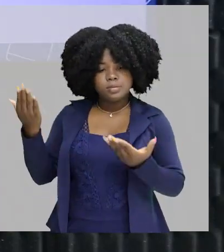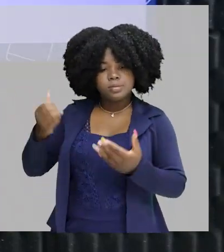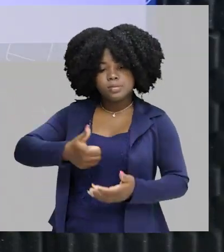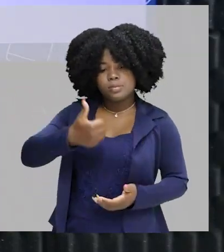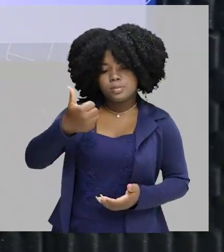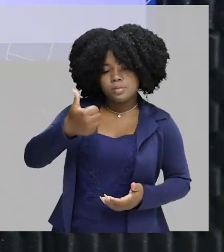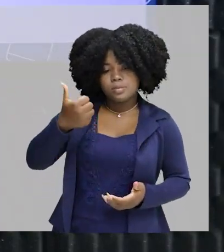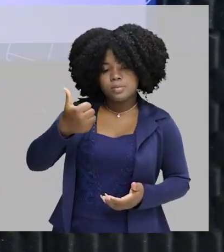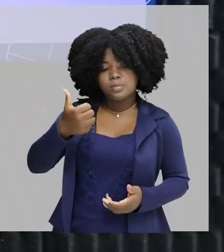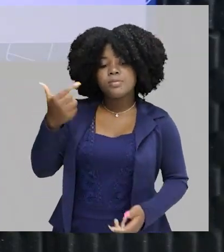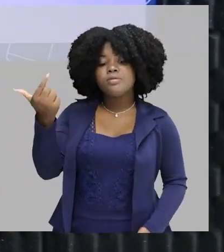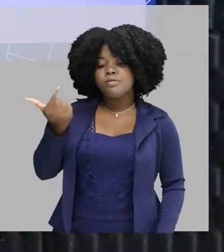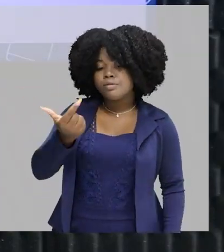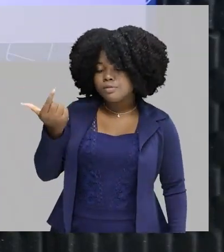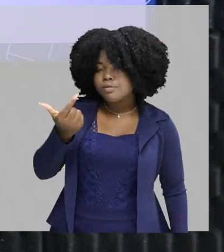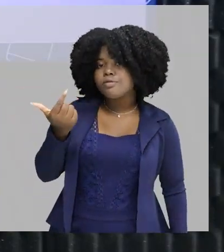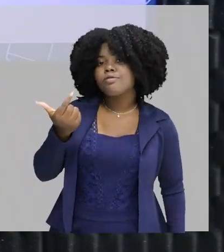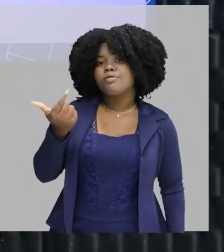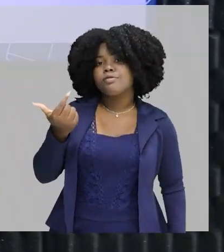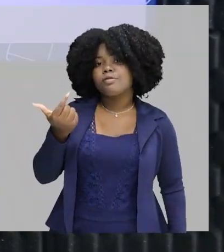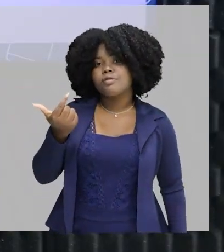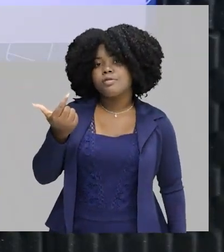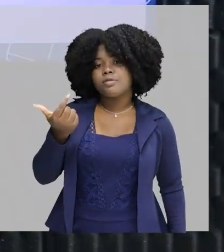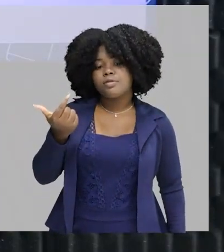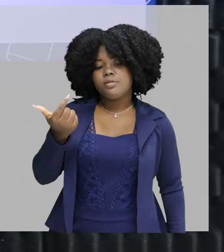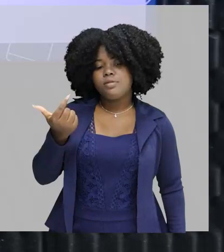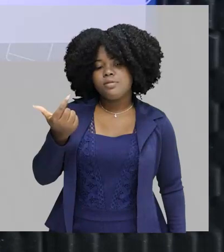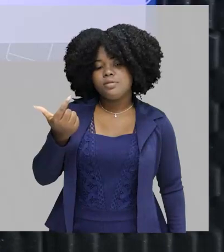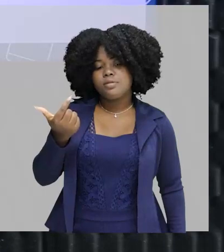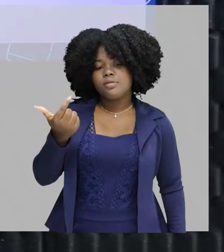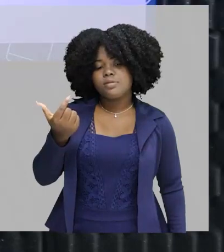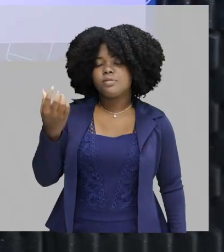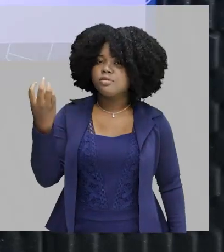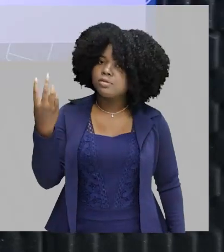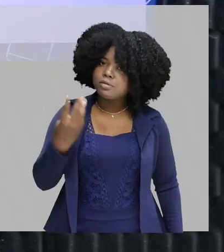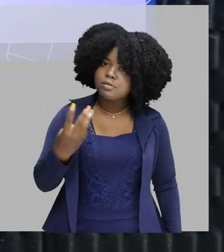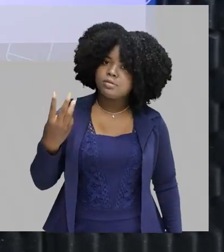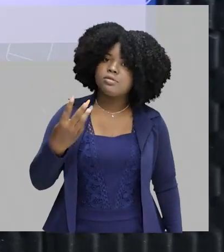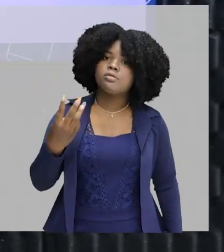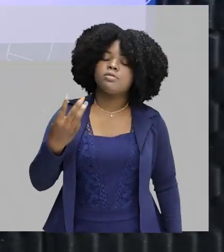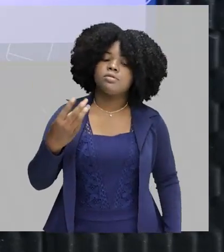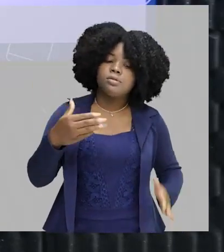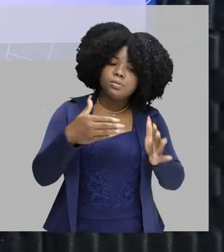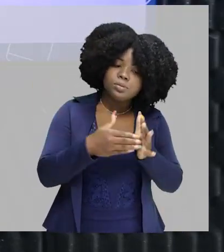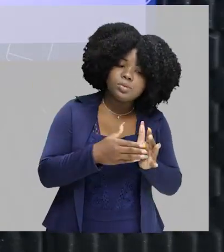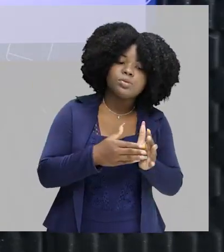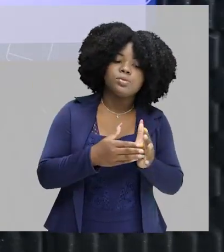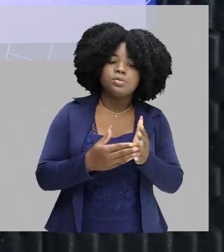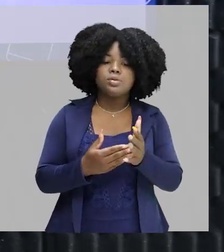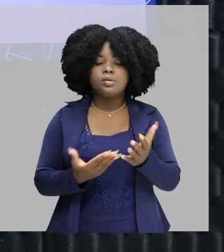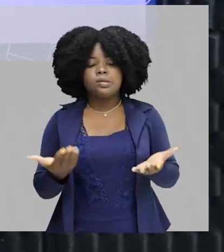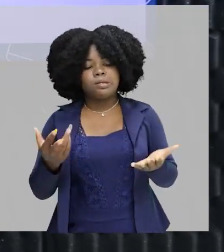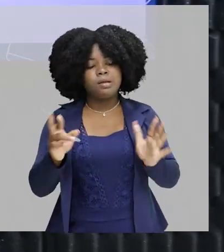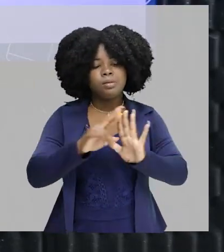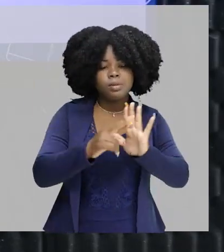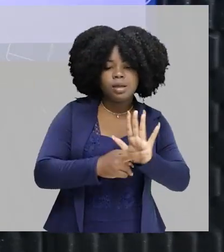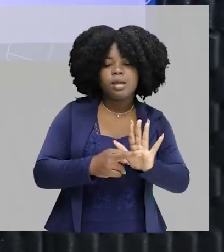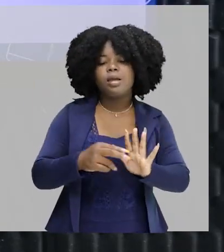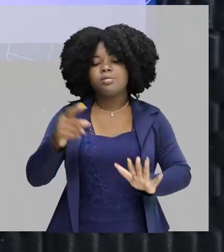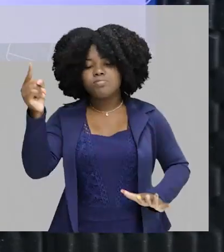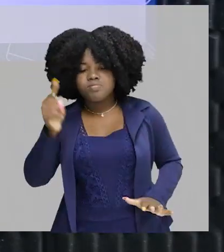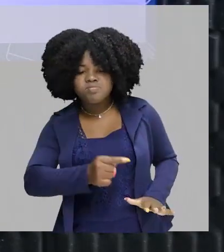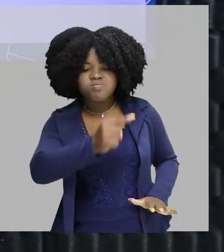química, balancear ou acertar os coeficientes e, por último, estabelecer uma regra